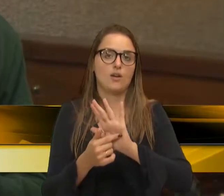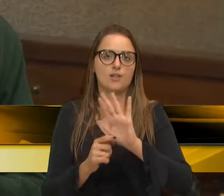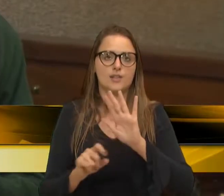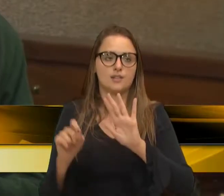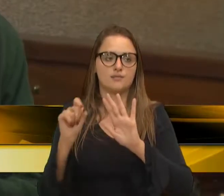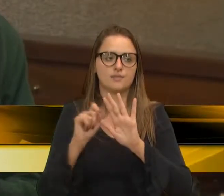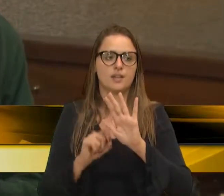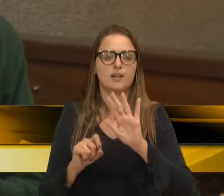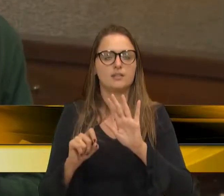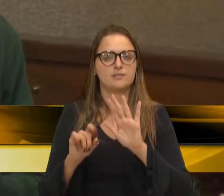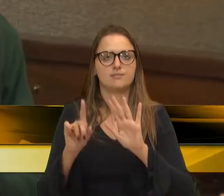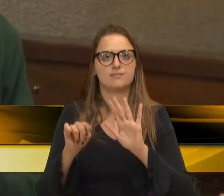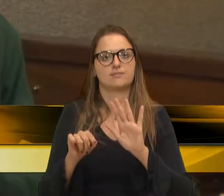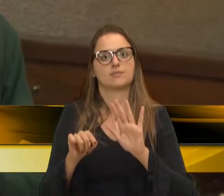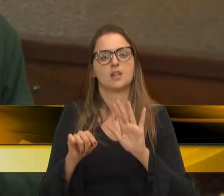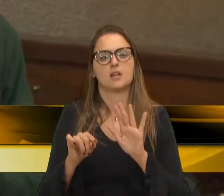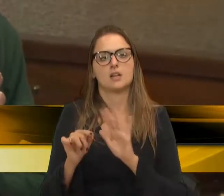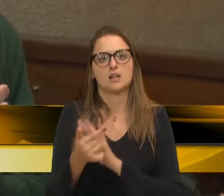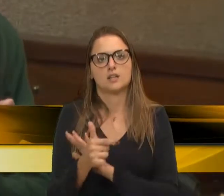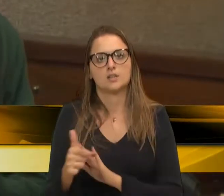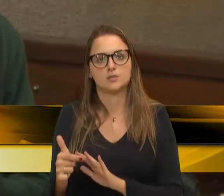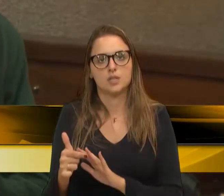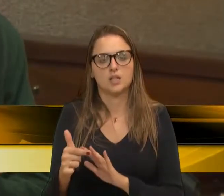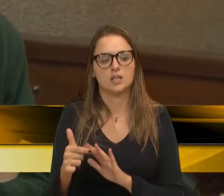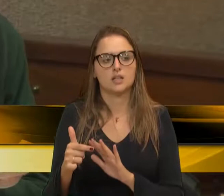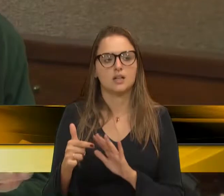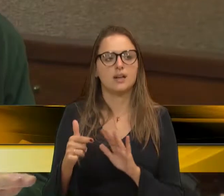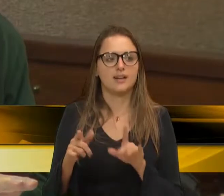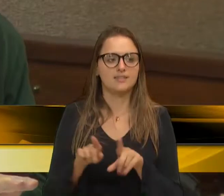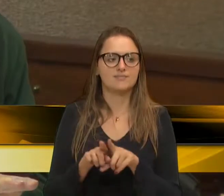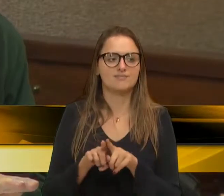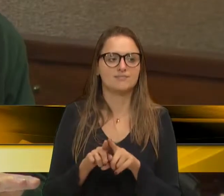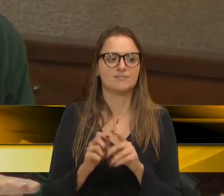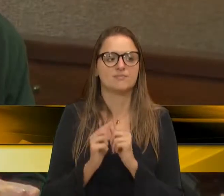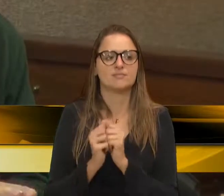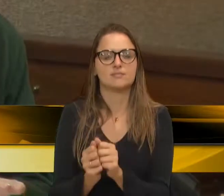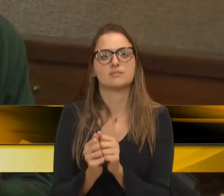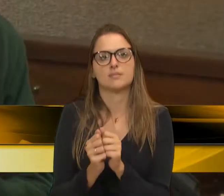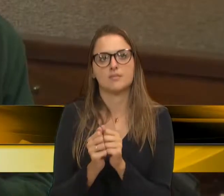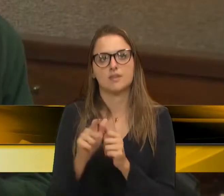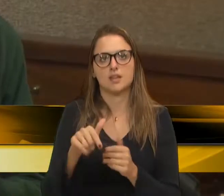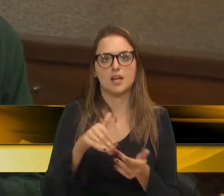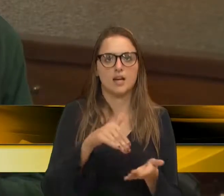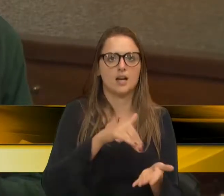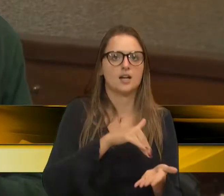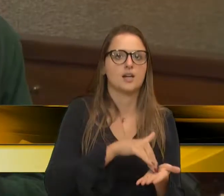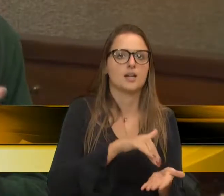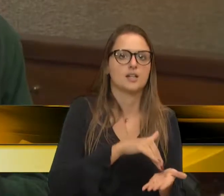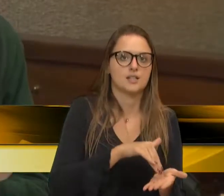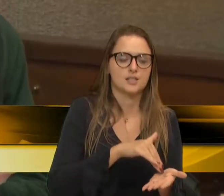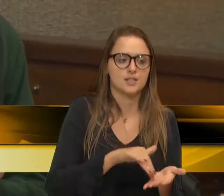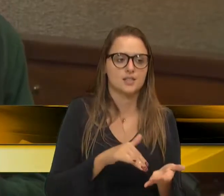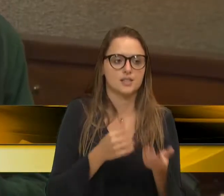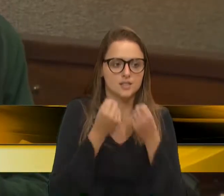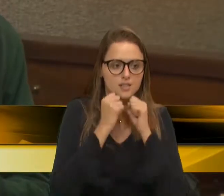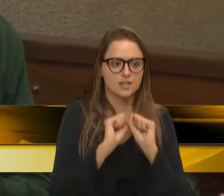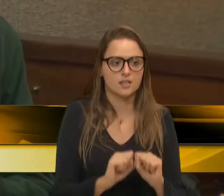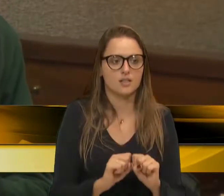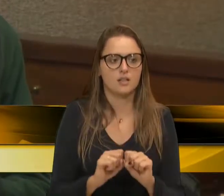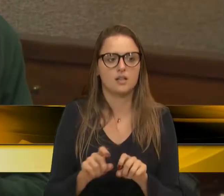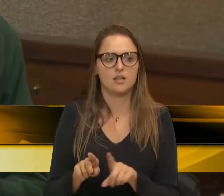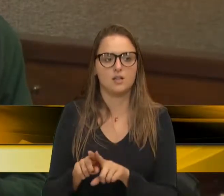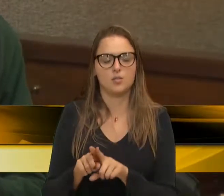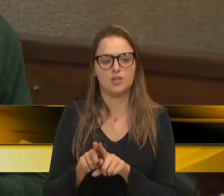atropelando PPCI, não estamos atropelando a vistoria da secretaria. Se a sala ou o pavilhão não estiver